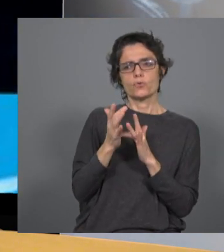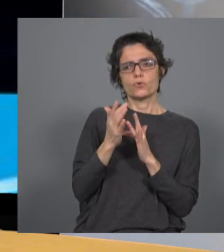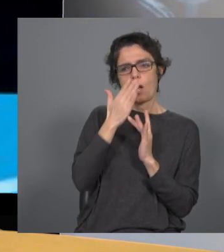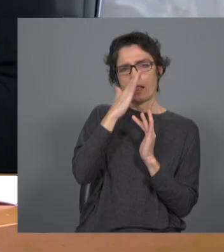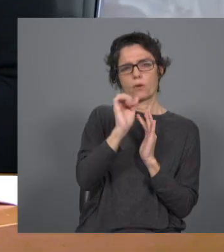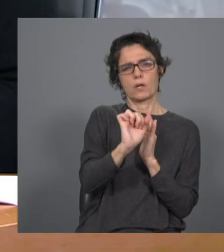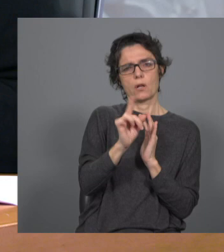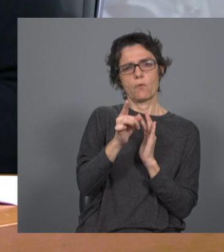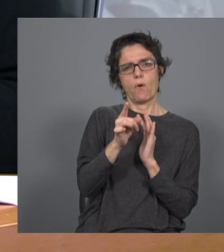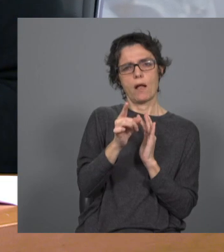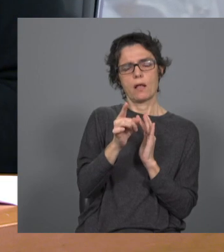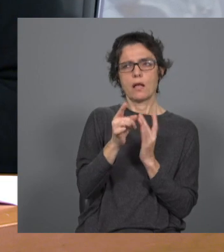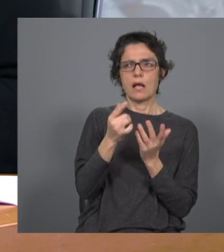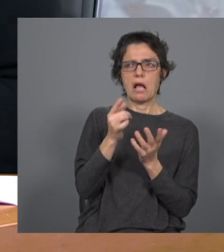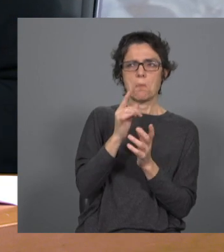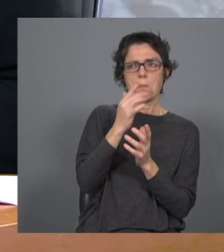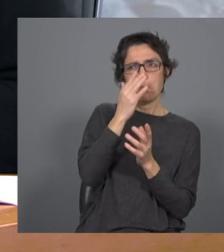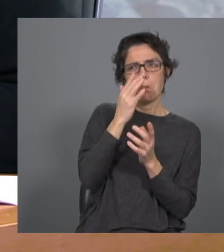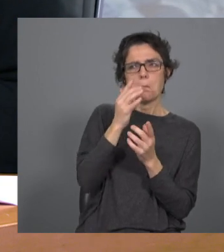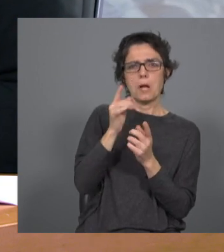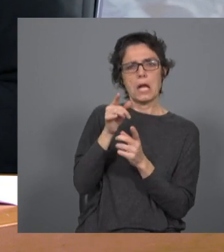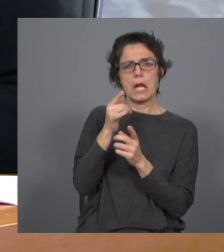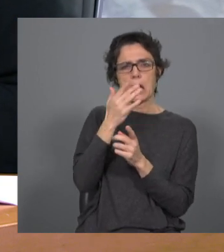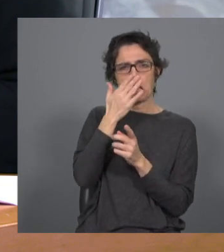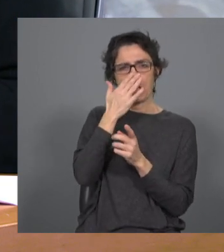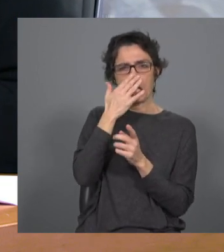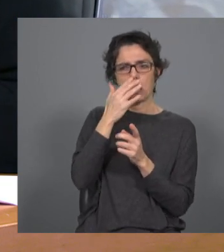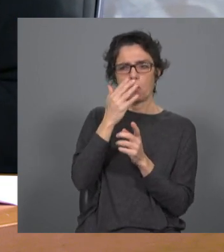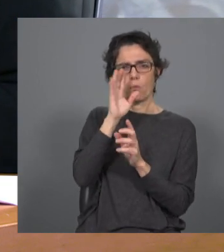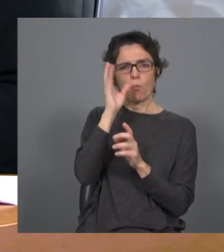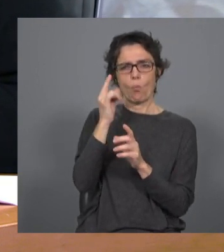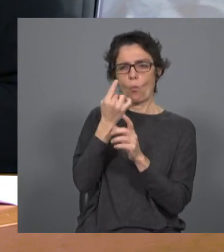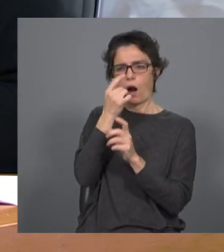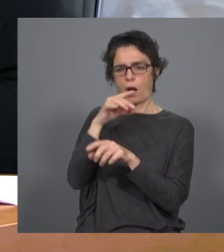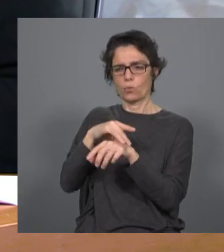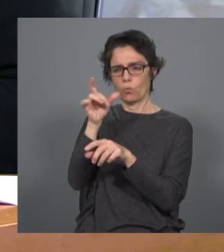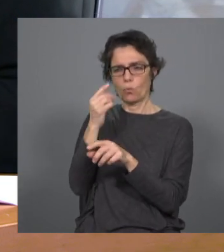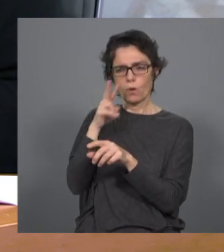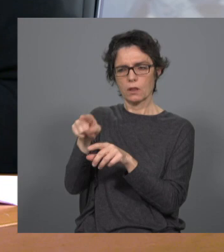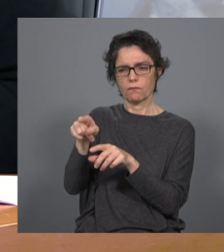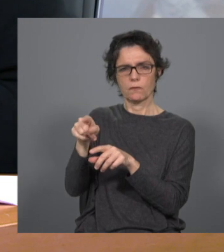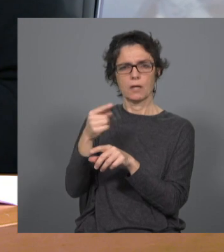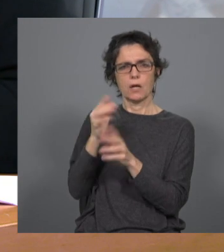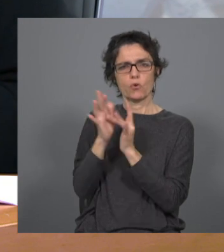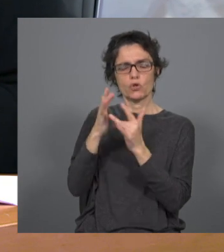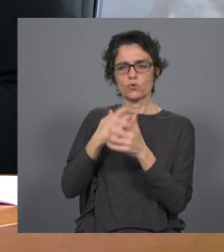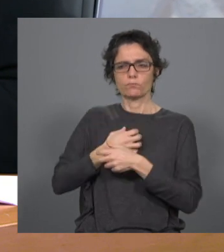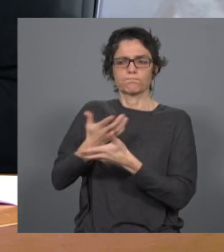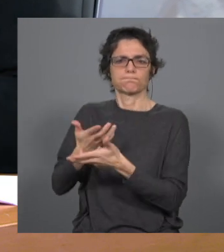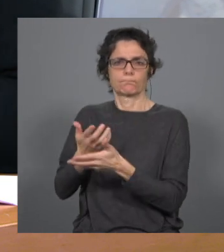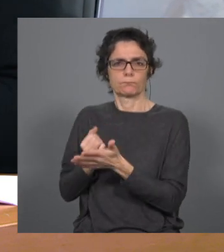destacava 2 ideias-chave e depois um outro comentário. Uma das ideias-chave realmente é esta: